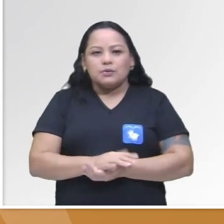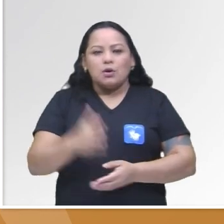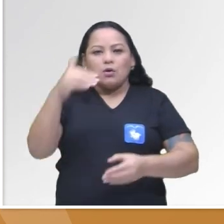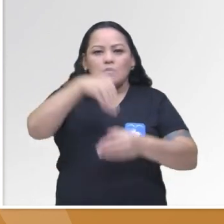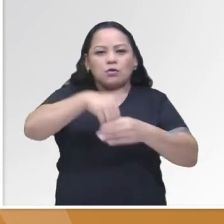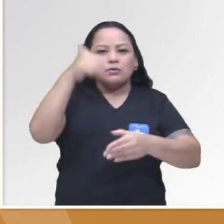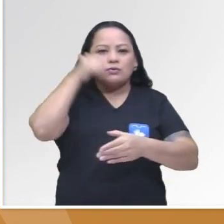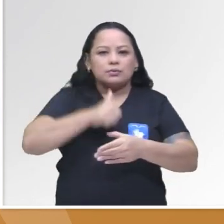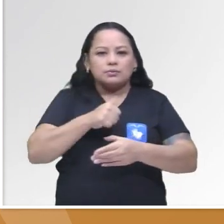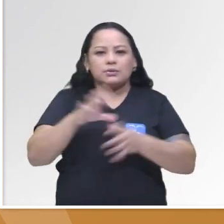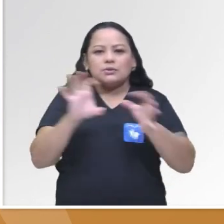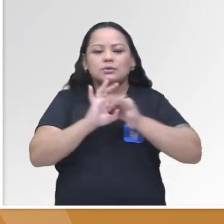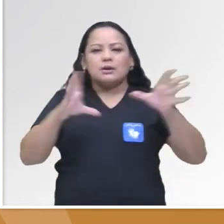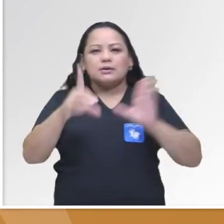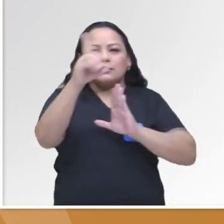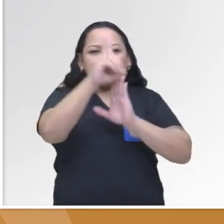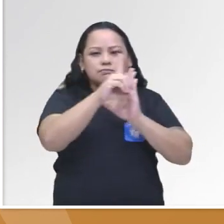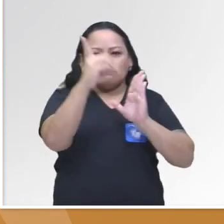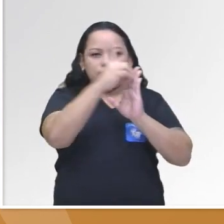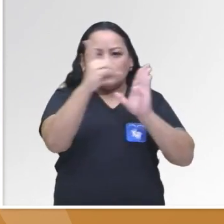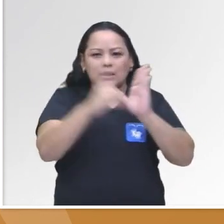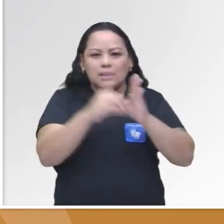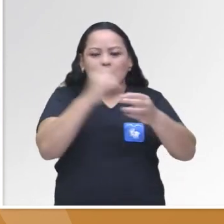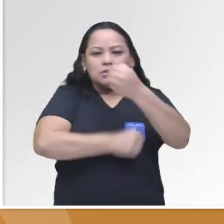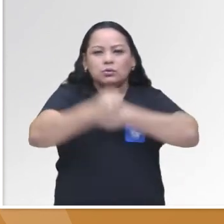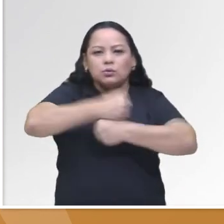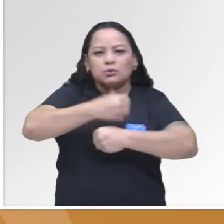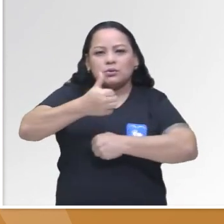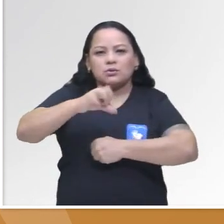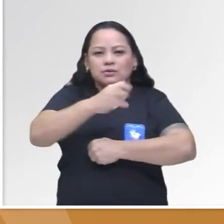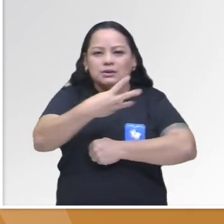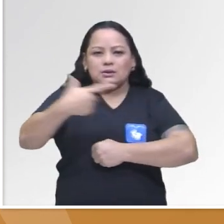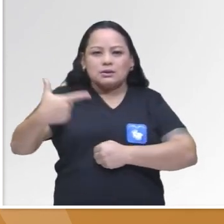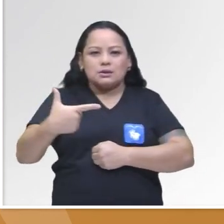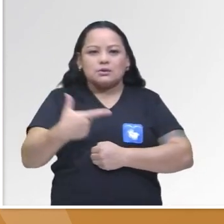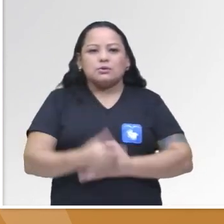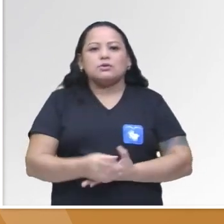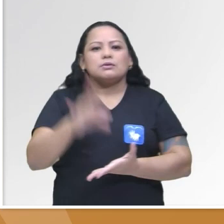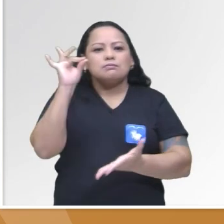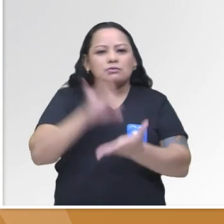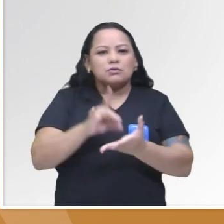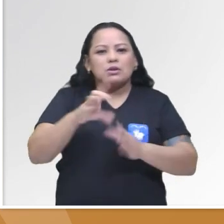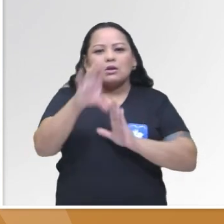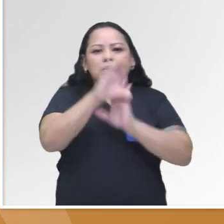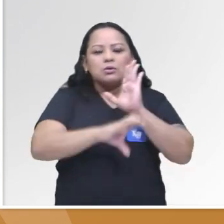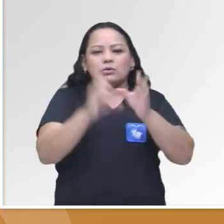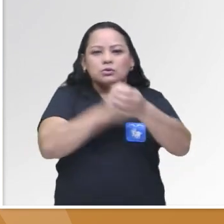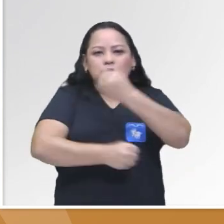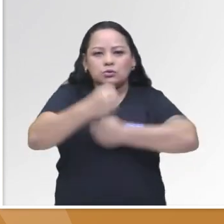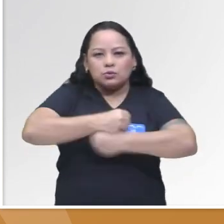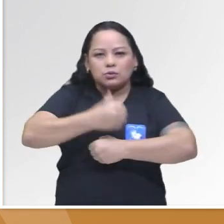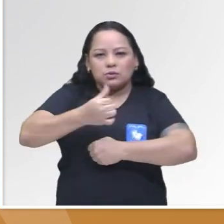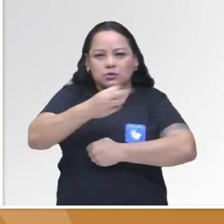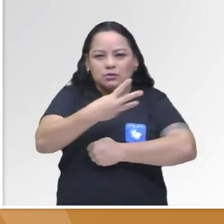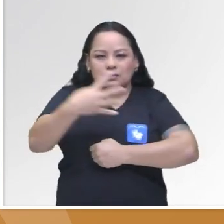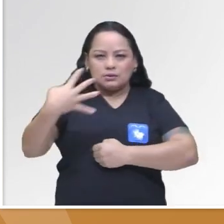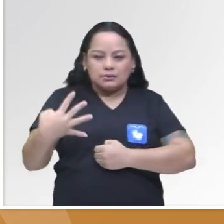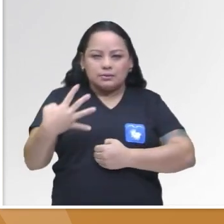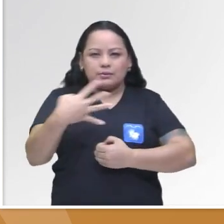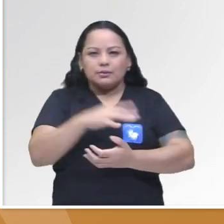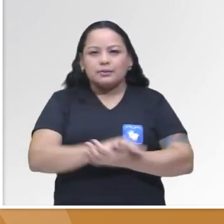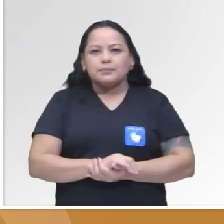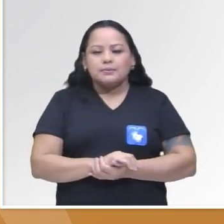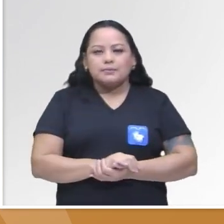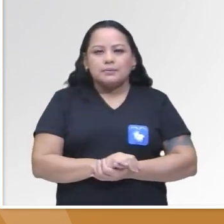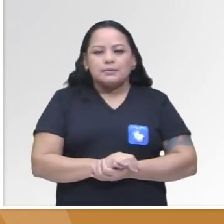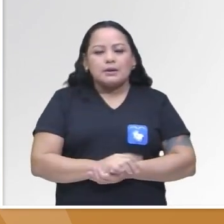feminino permitido no decreto de 1932 foi consolidado na Constituição de